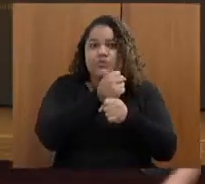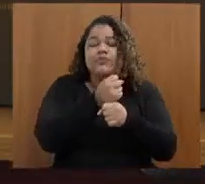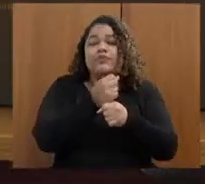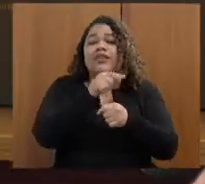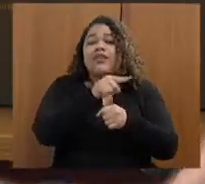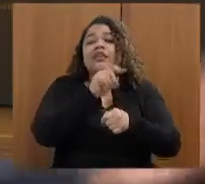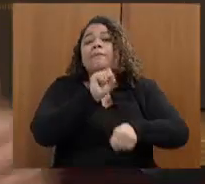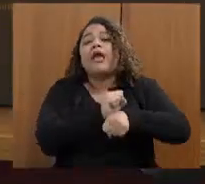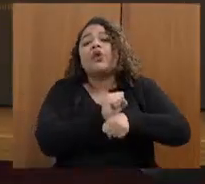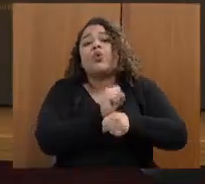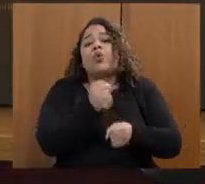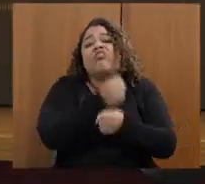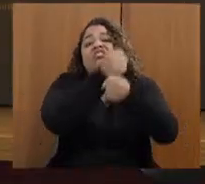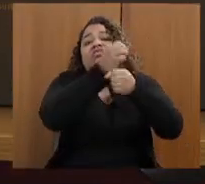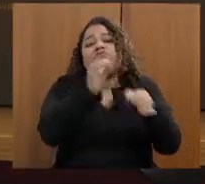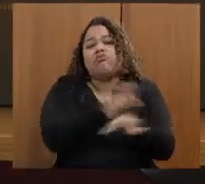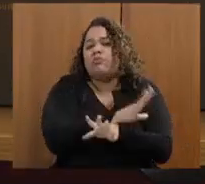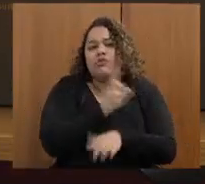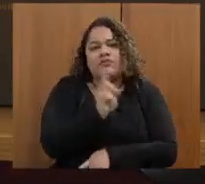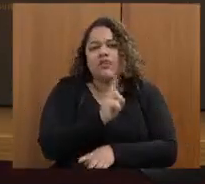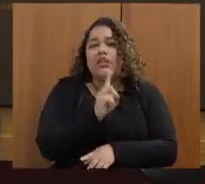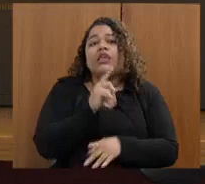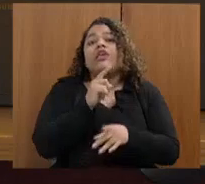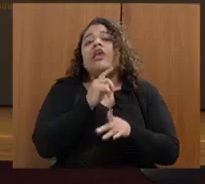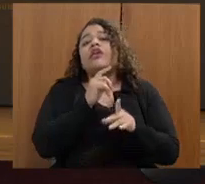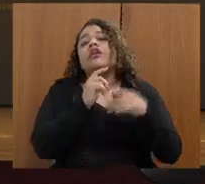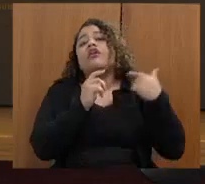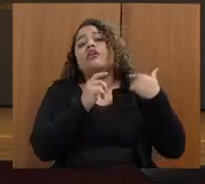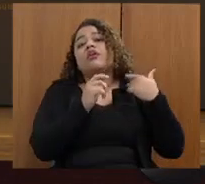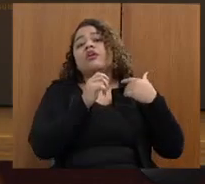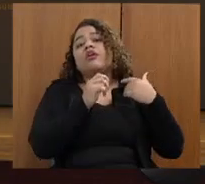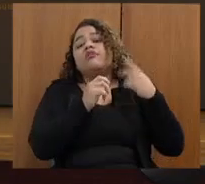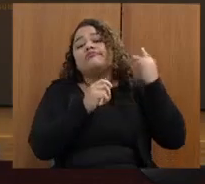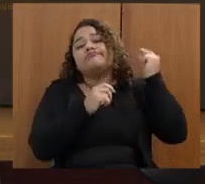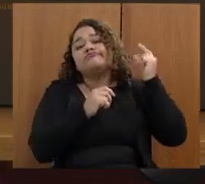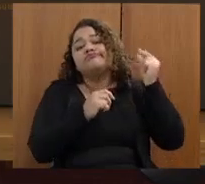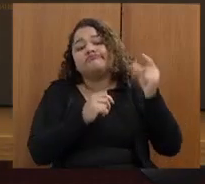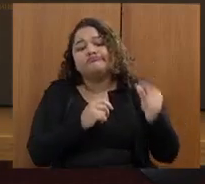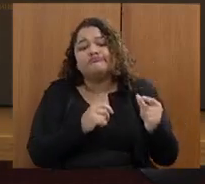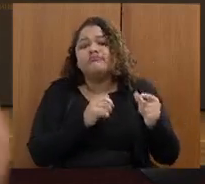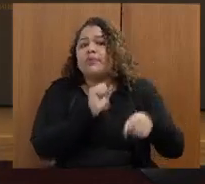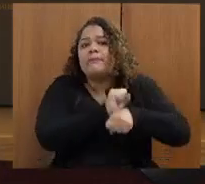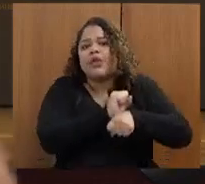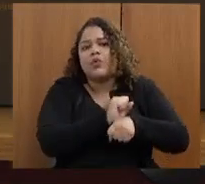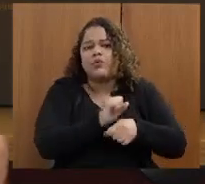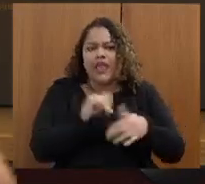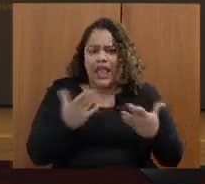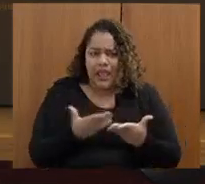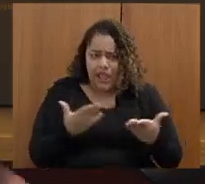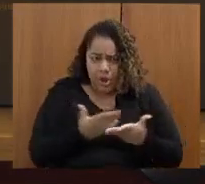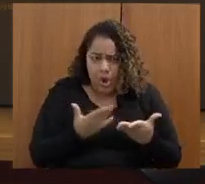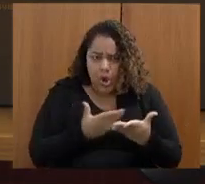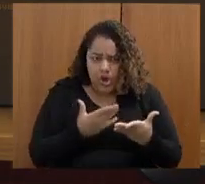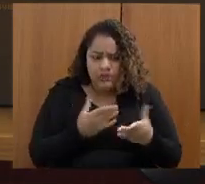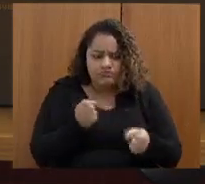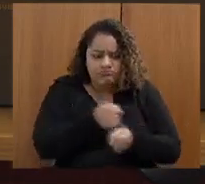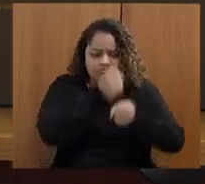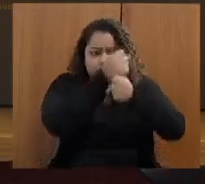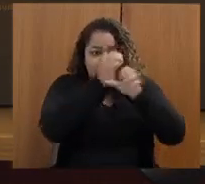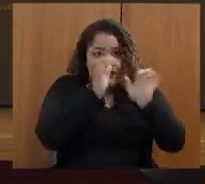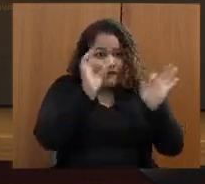e ficaram paralisadas esse tempo todo todas agora estão sendo terminadas